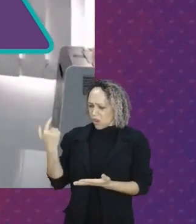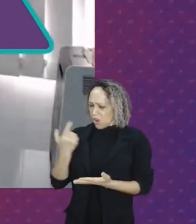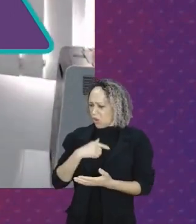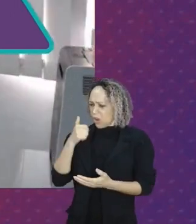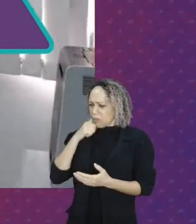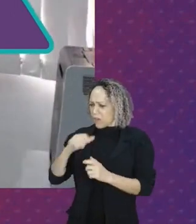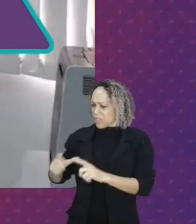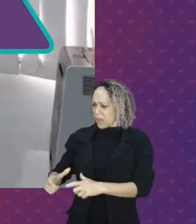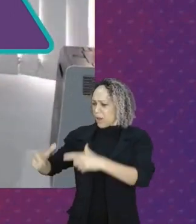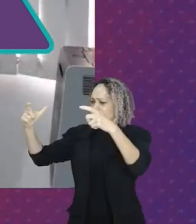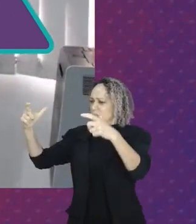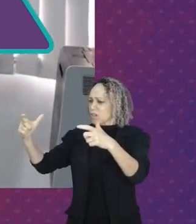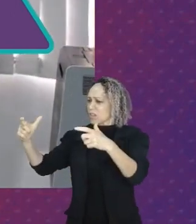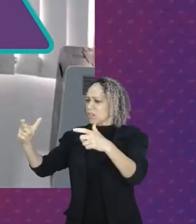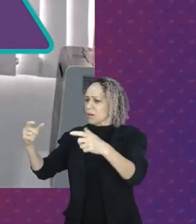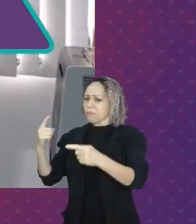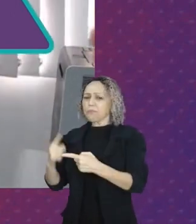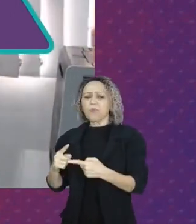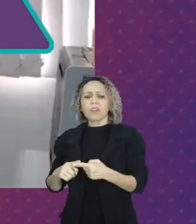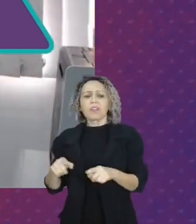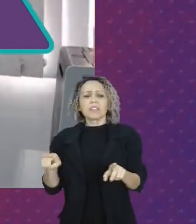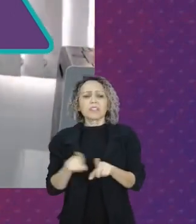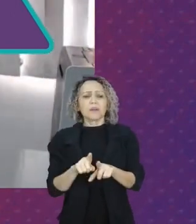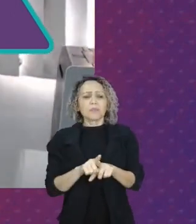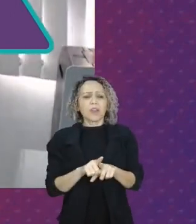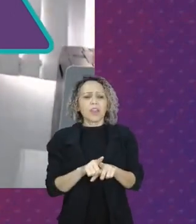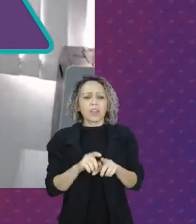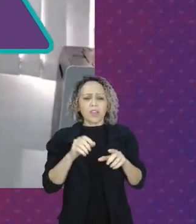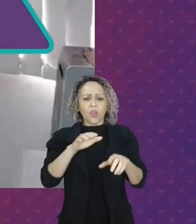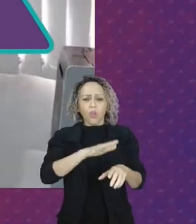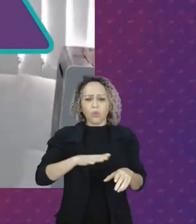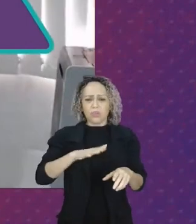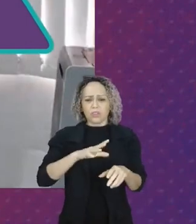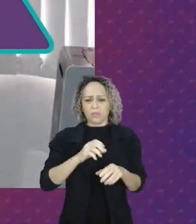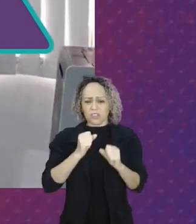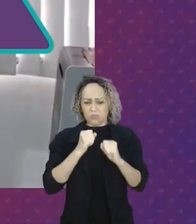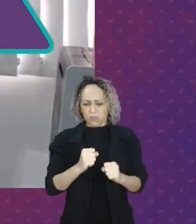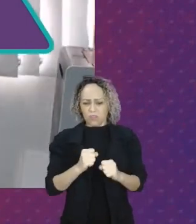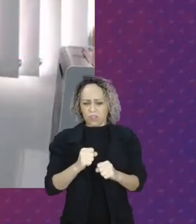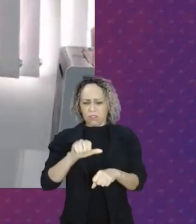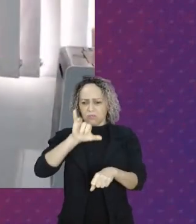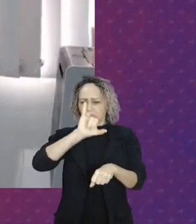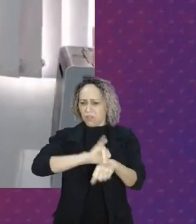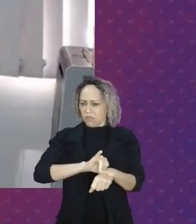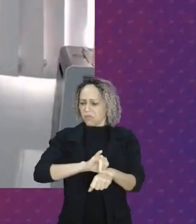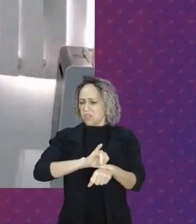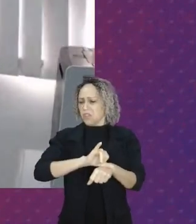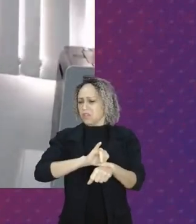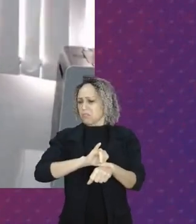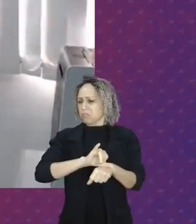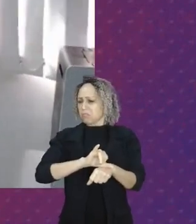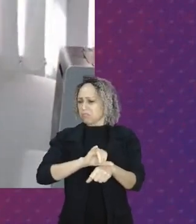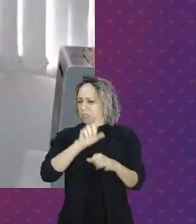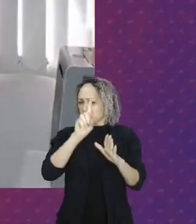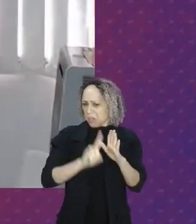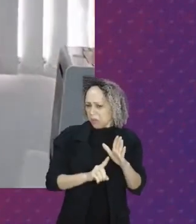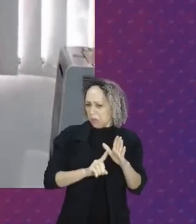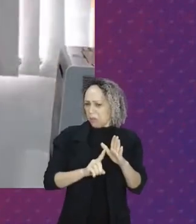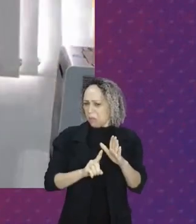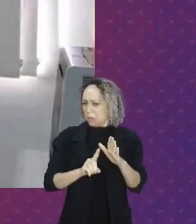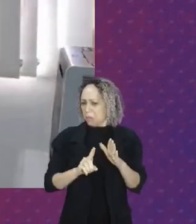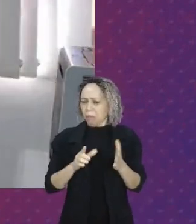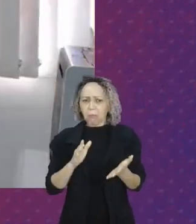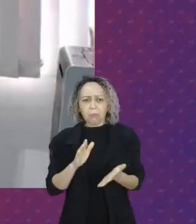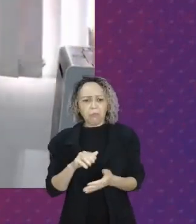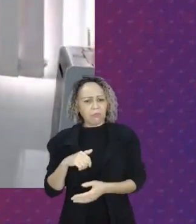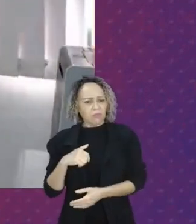para a ocupação dos espaços de poder quando os homens estão presentes? Muitas vezes declinamos, muitas vezes não